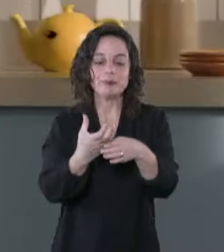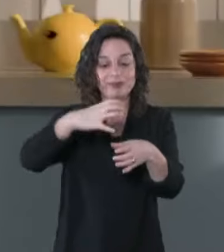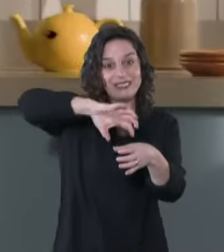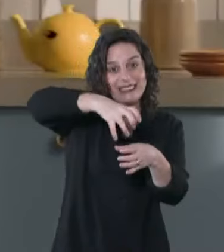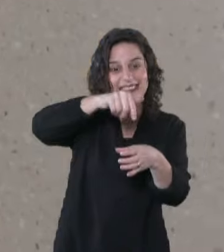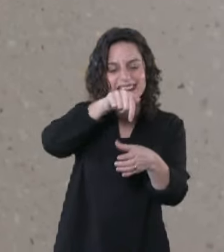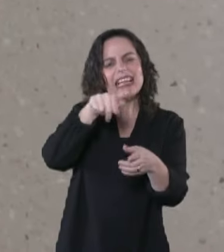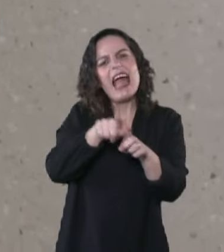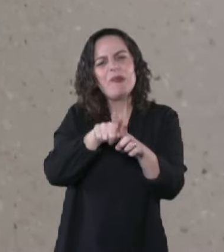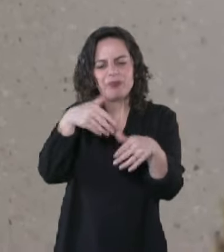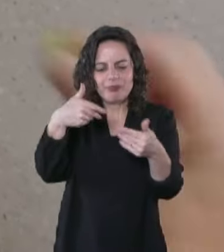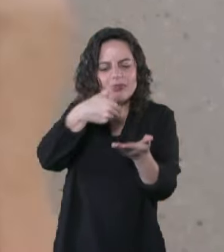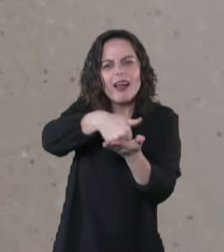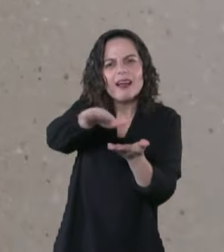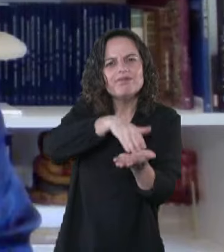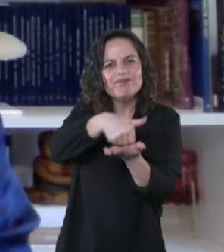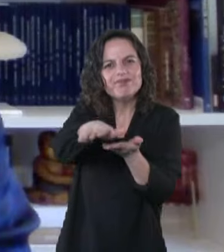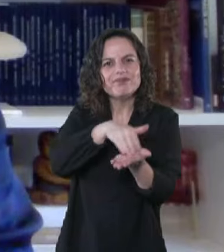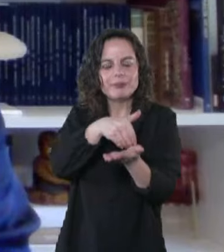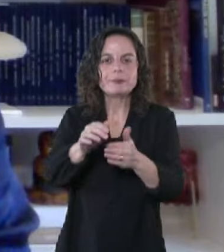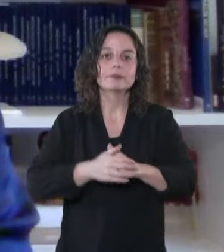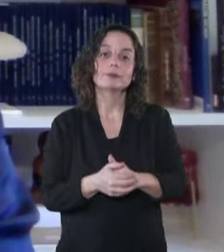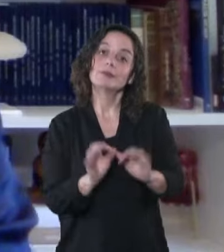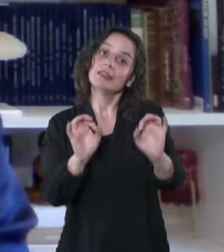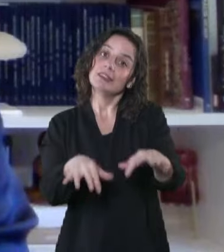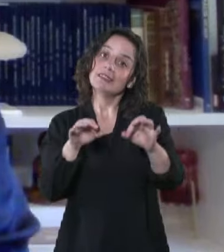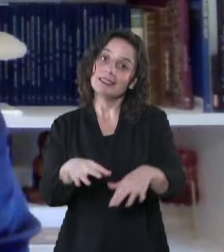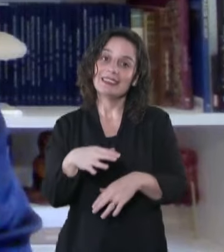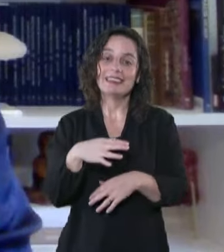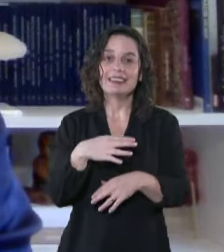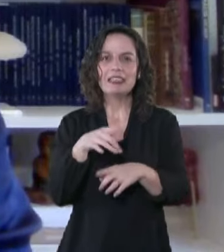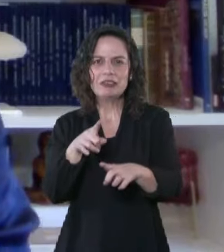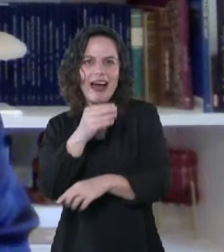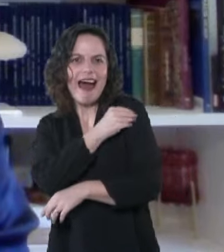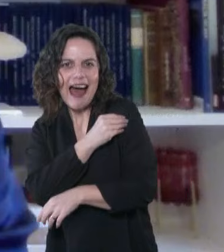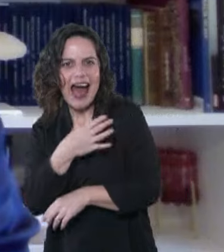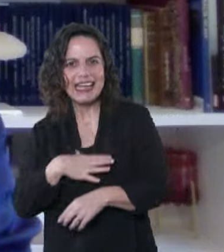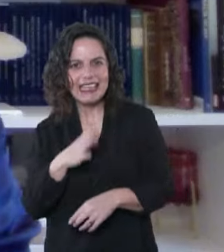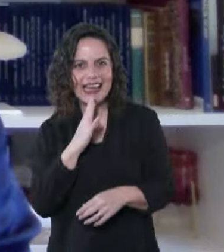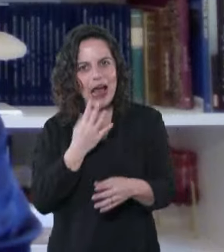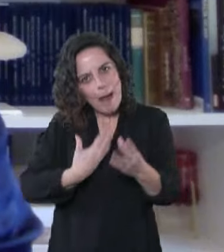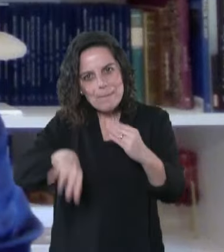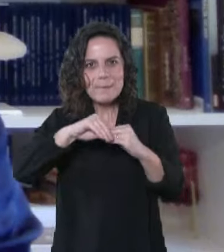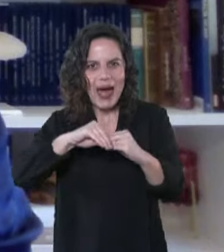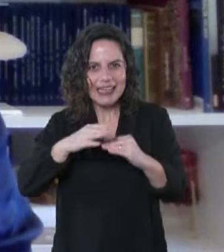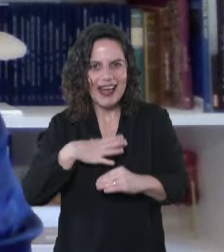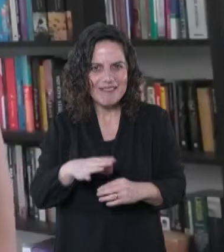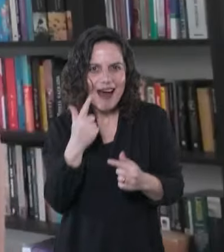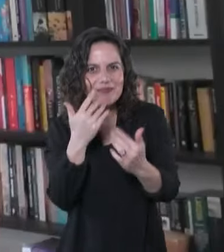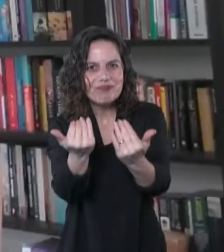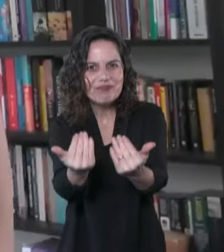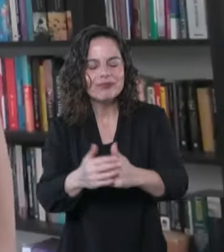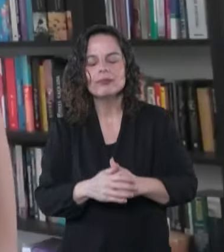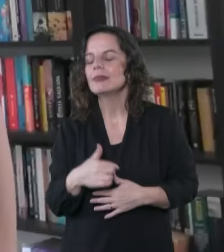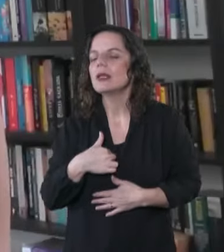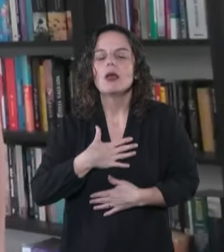Vegemite, que é tipo uma manteiga. Para terminar, estava a fazer sinal que quer acrescentar alguma coisa. Diga, por favor. Sim, eu tenho esta